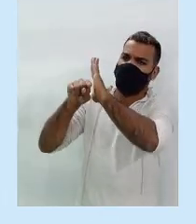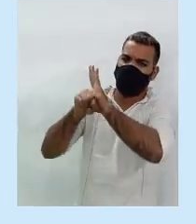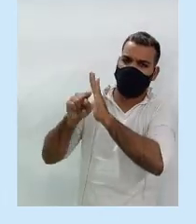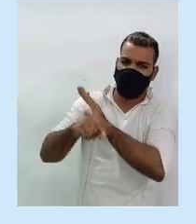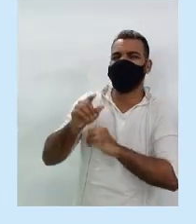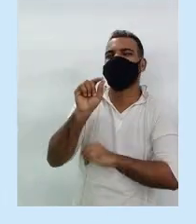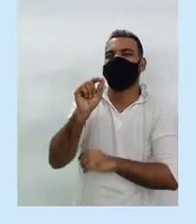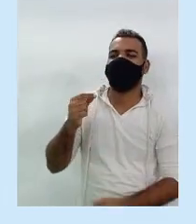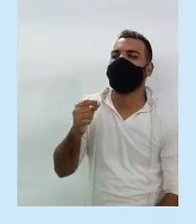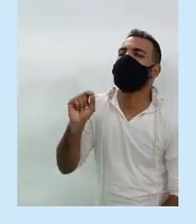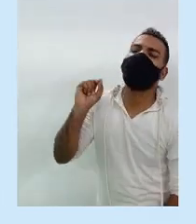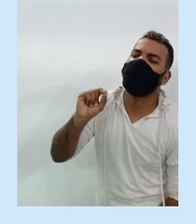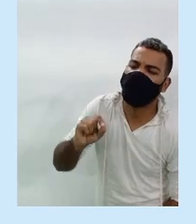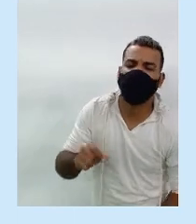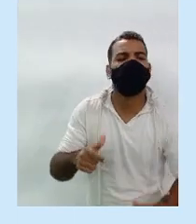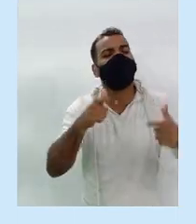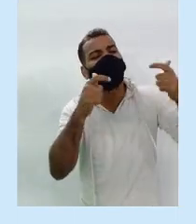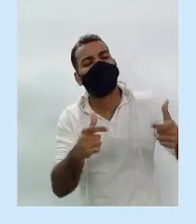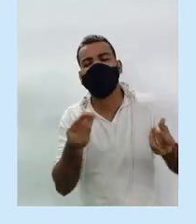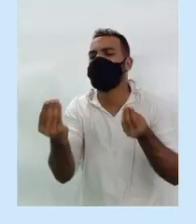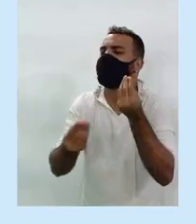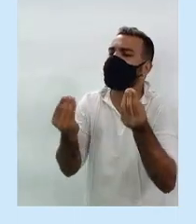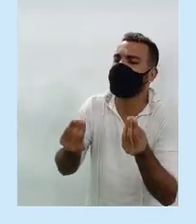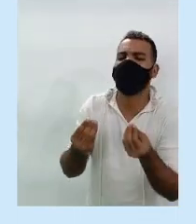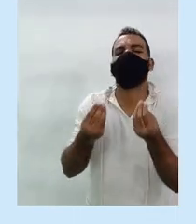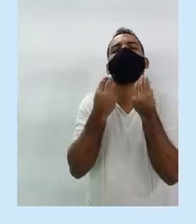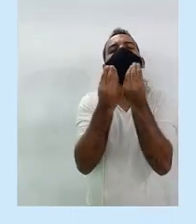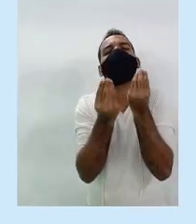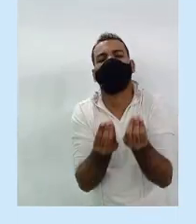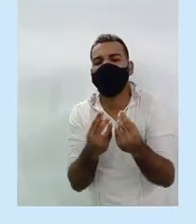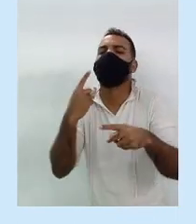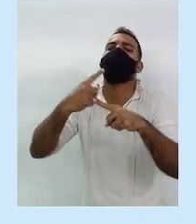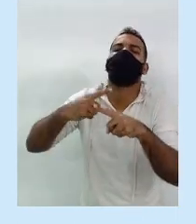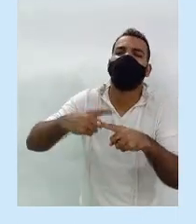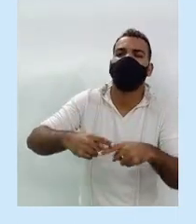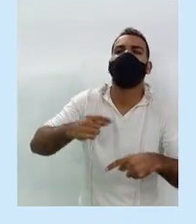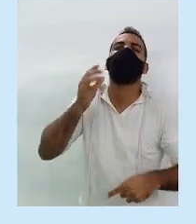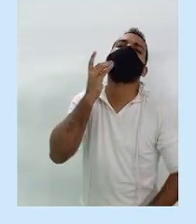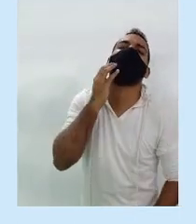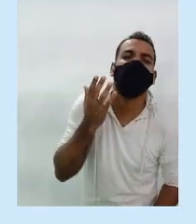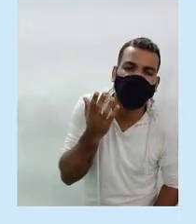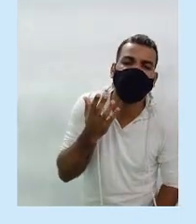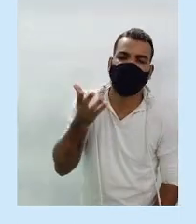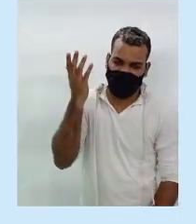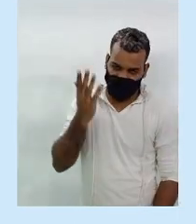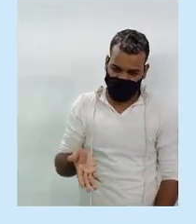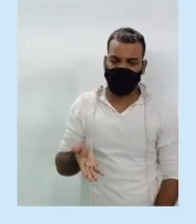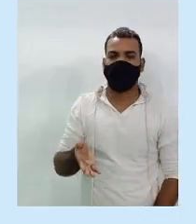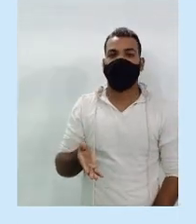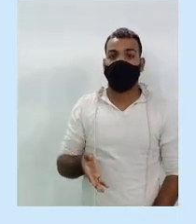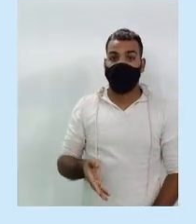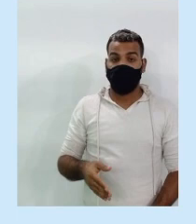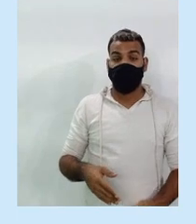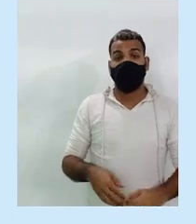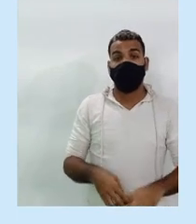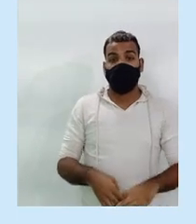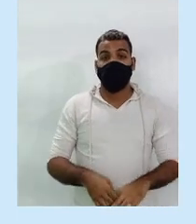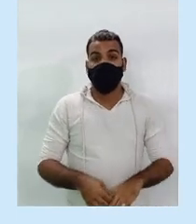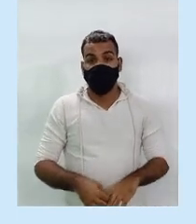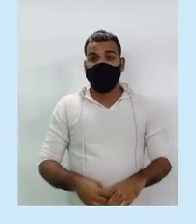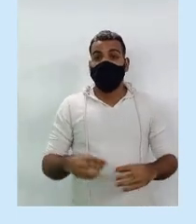quem, onde, como e por quê, vamos ver agora justamente um pedaço, aliás,